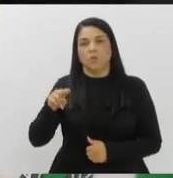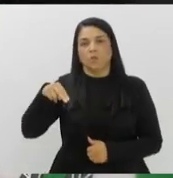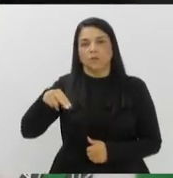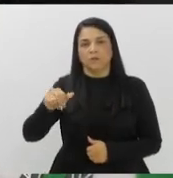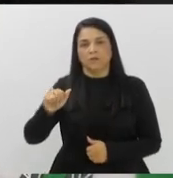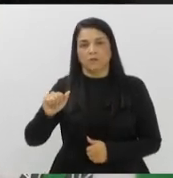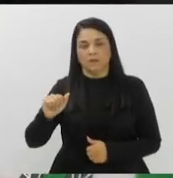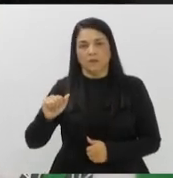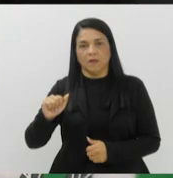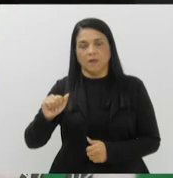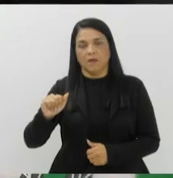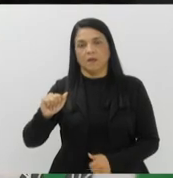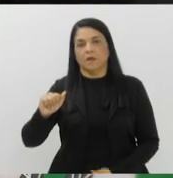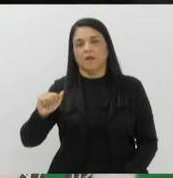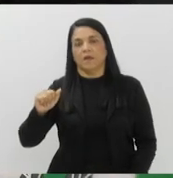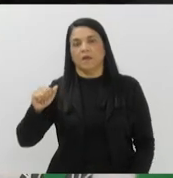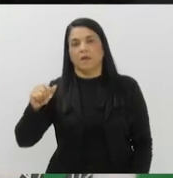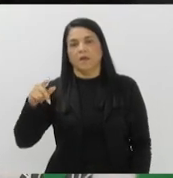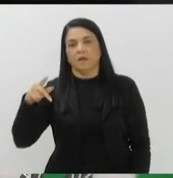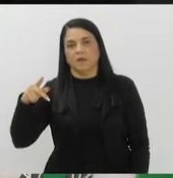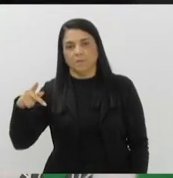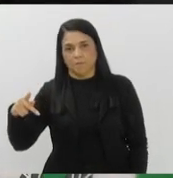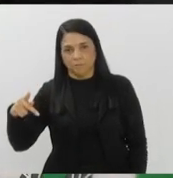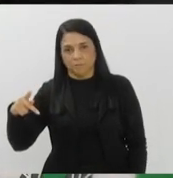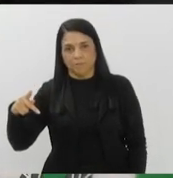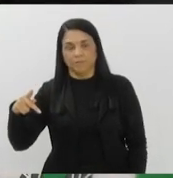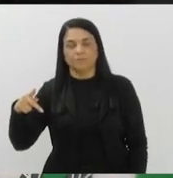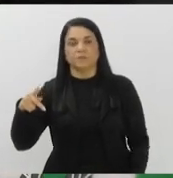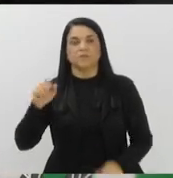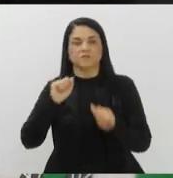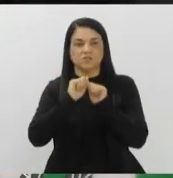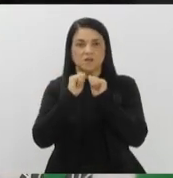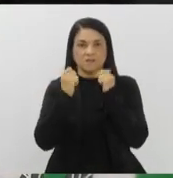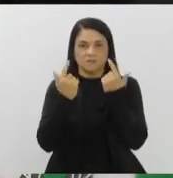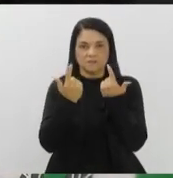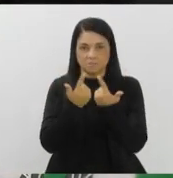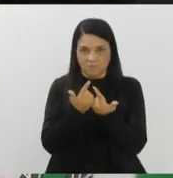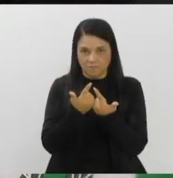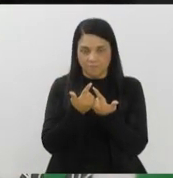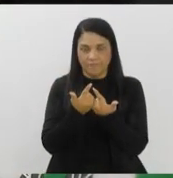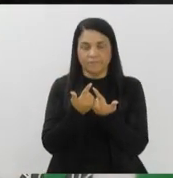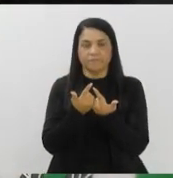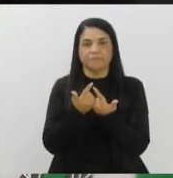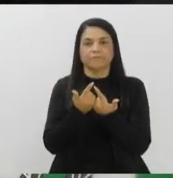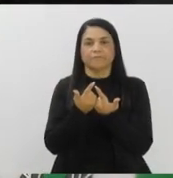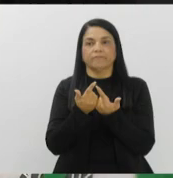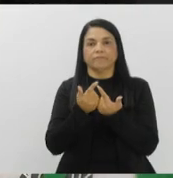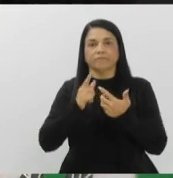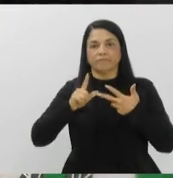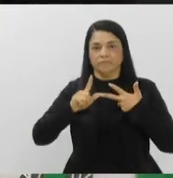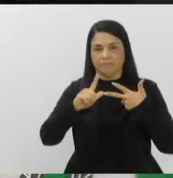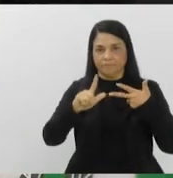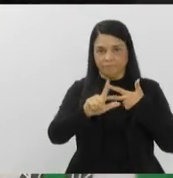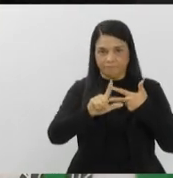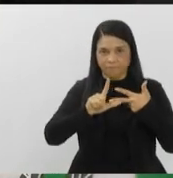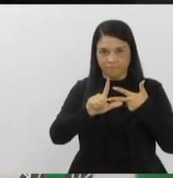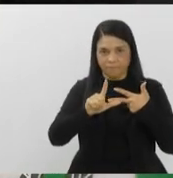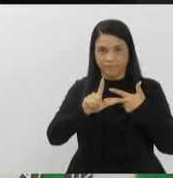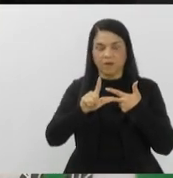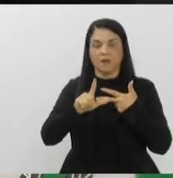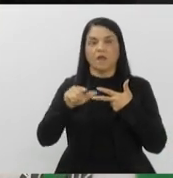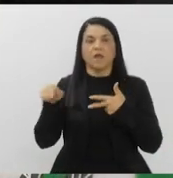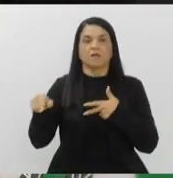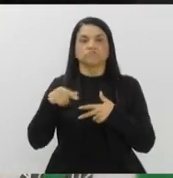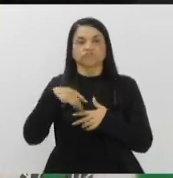Nacional dos Parlamentares de Assembleias Legislativas, mas ela manda aqui como